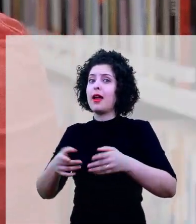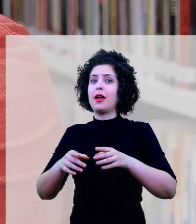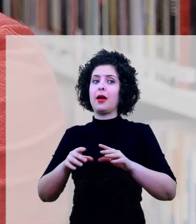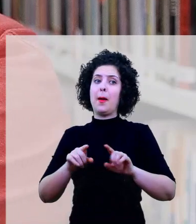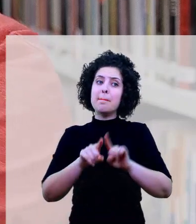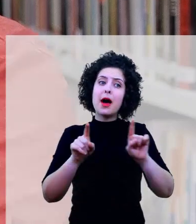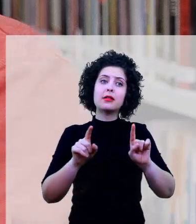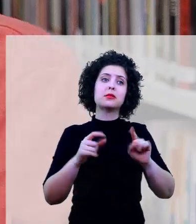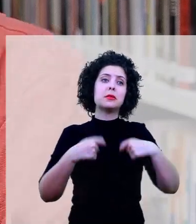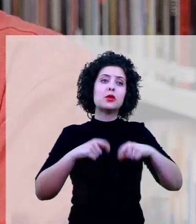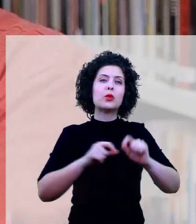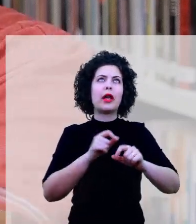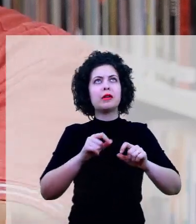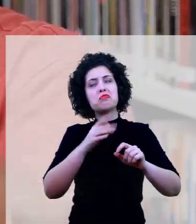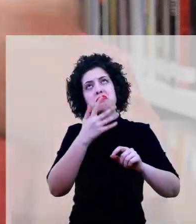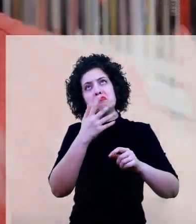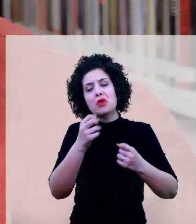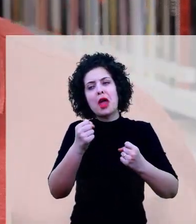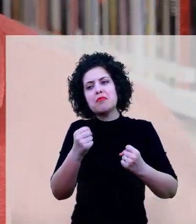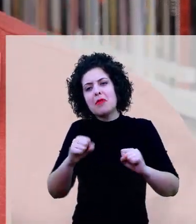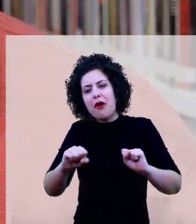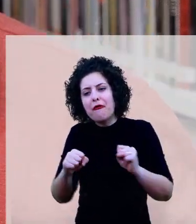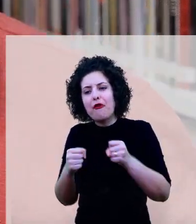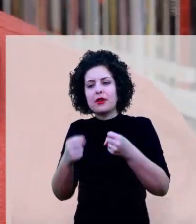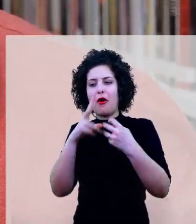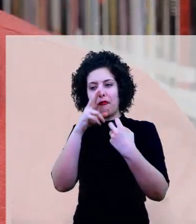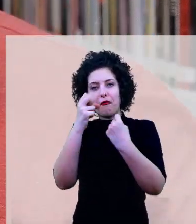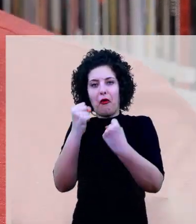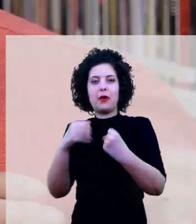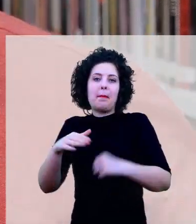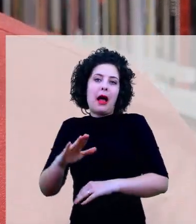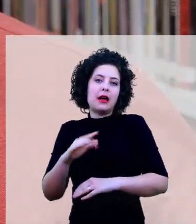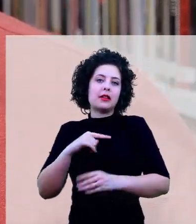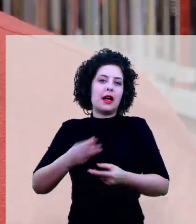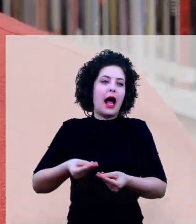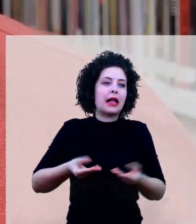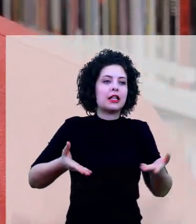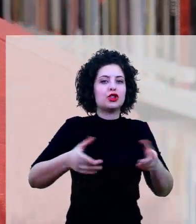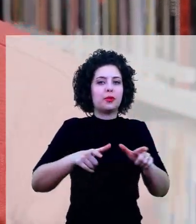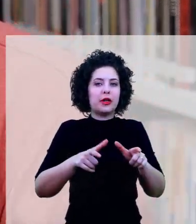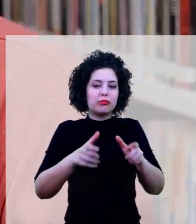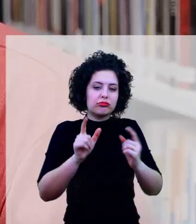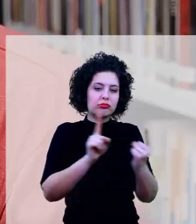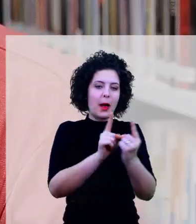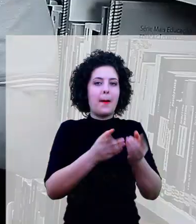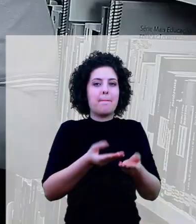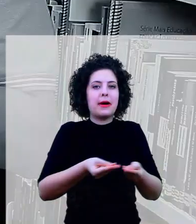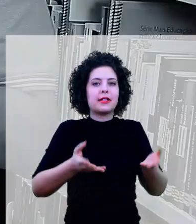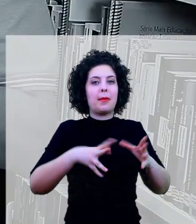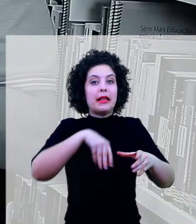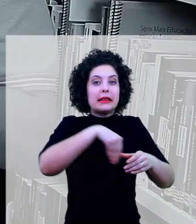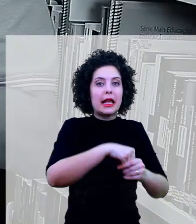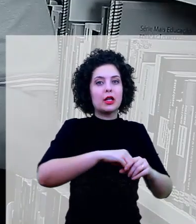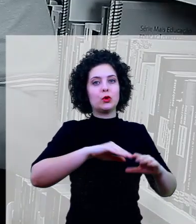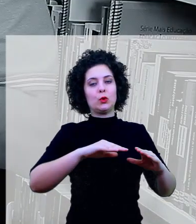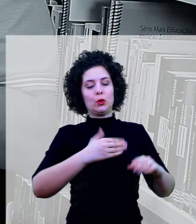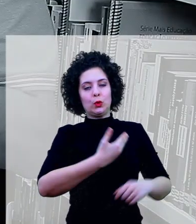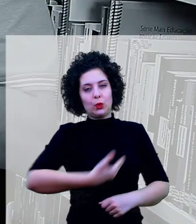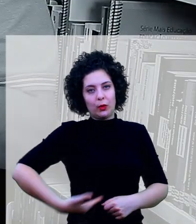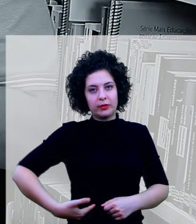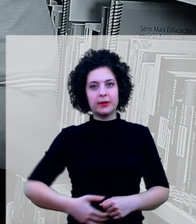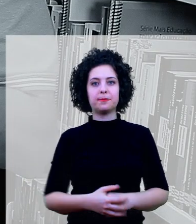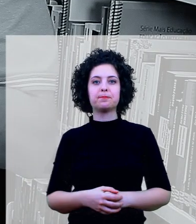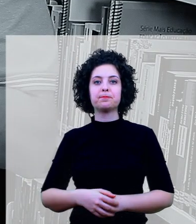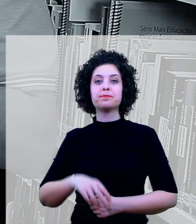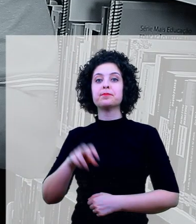reforçar esses serviços para eles prestarem um atendimento mais amplo para as redes públicas de ensino. 5.